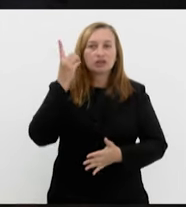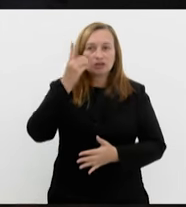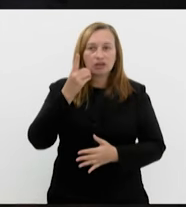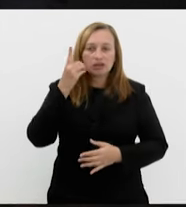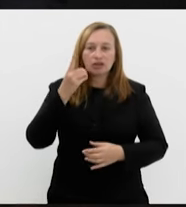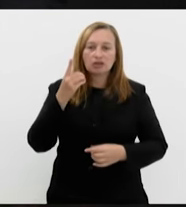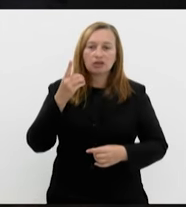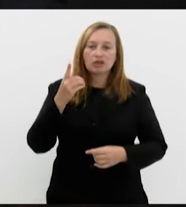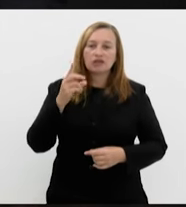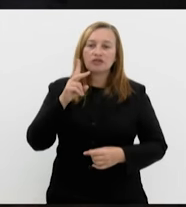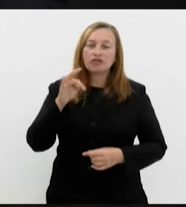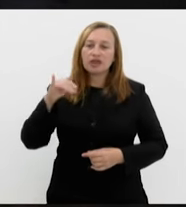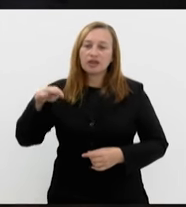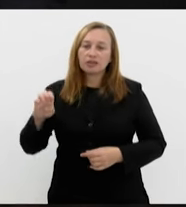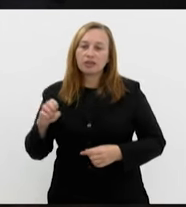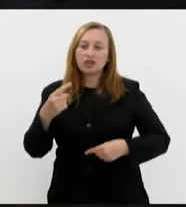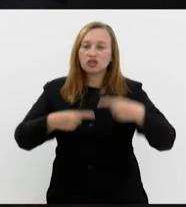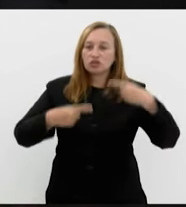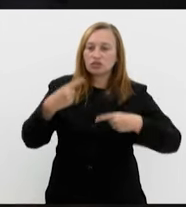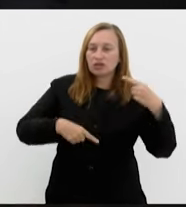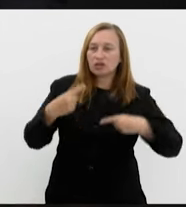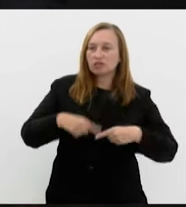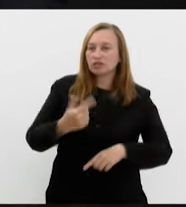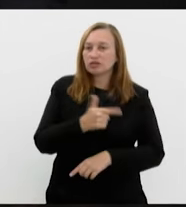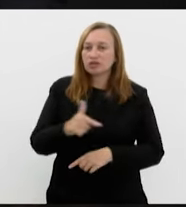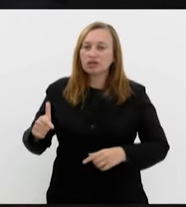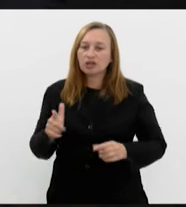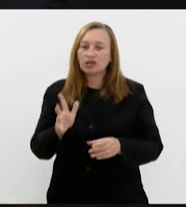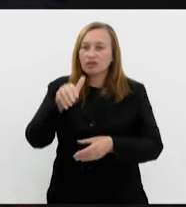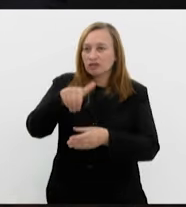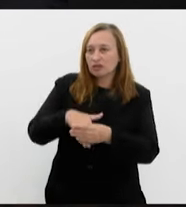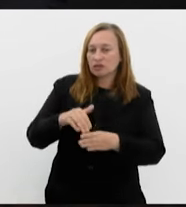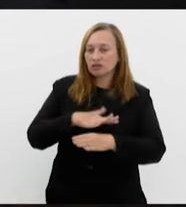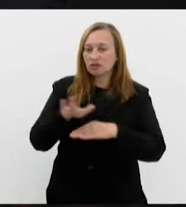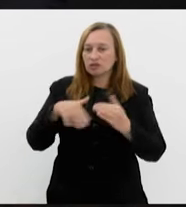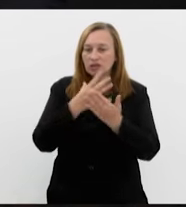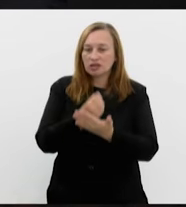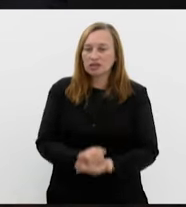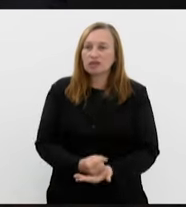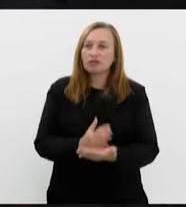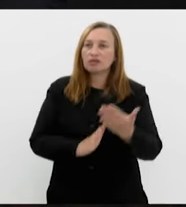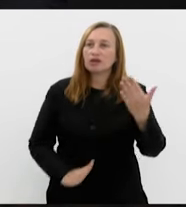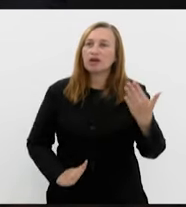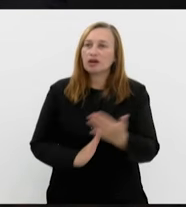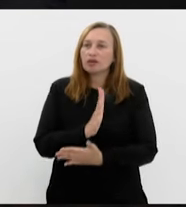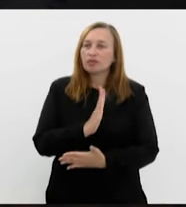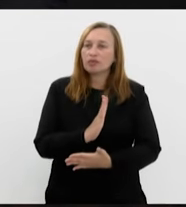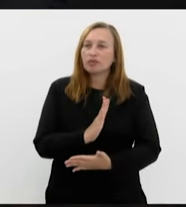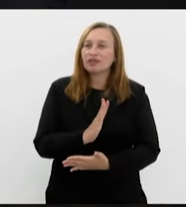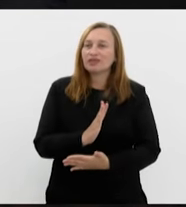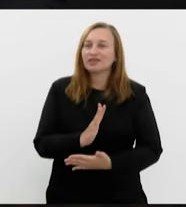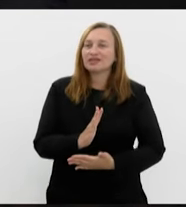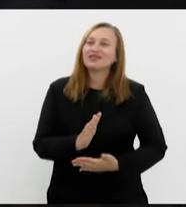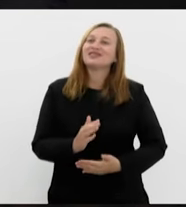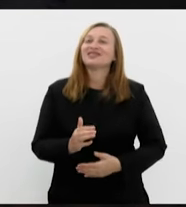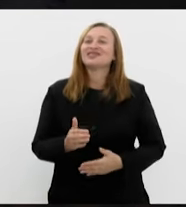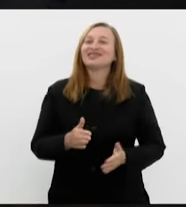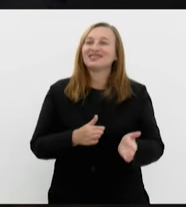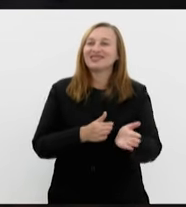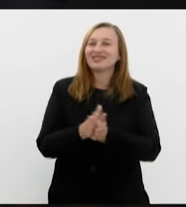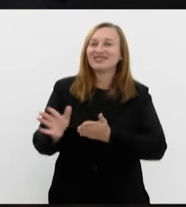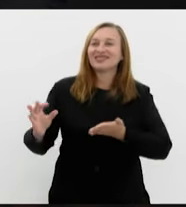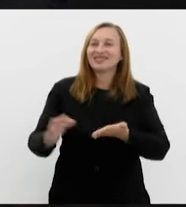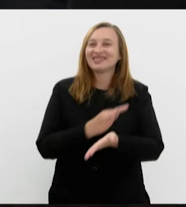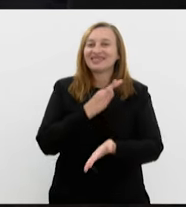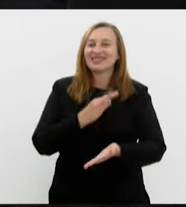discussão, não havendo quem queira discutir, encerrada a discussão. Em votação, senhores que aprovam, permaneçam como estão. Aprovado, vai a